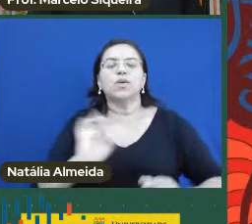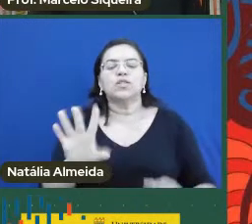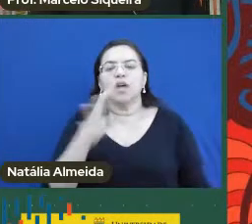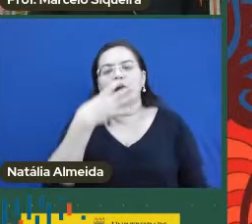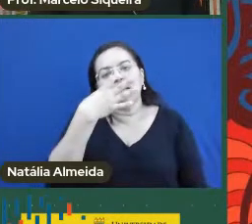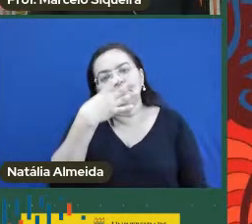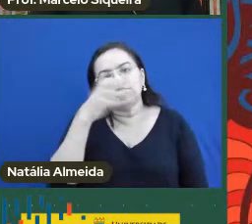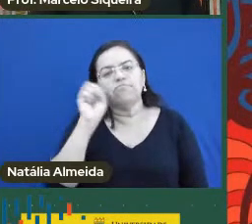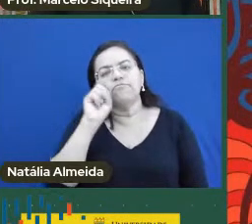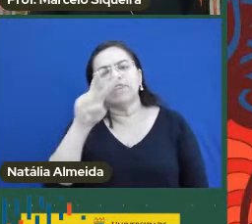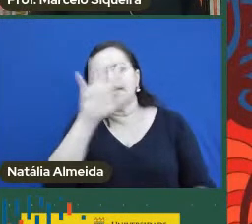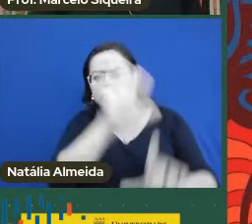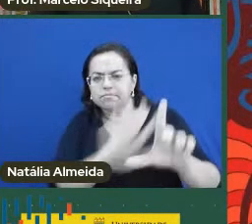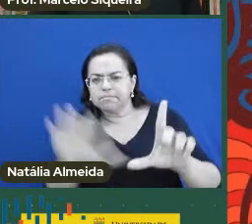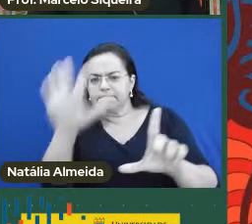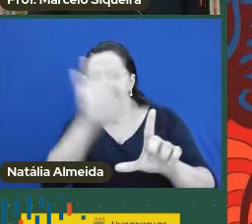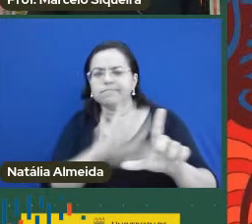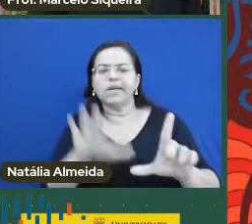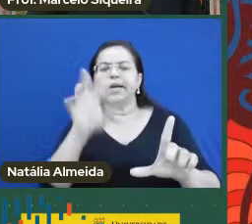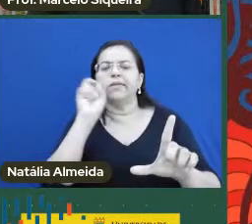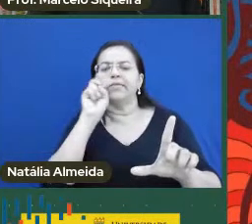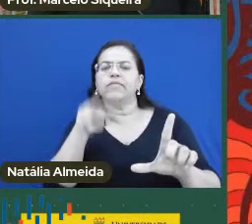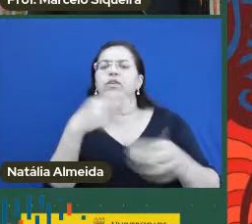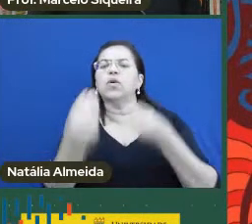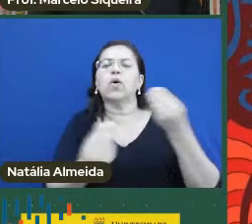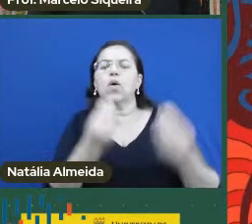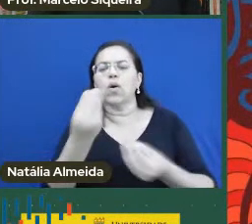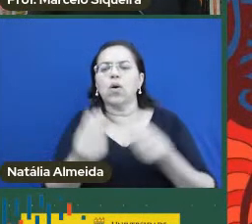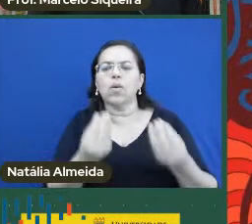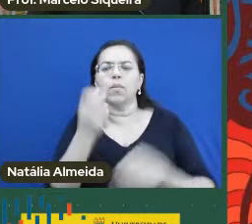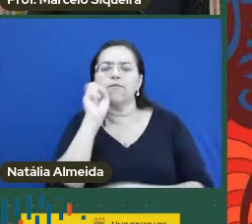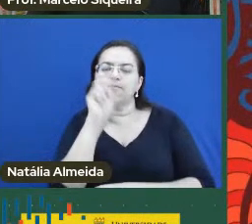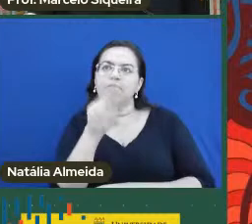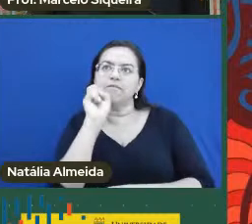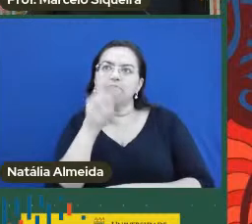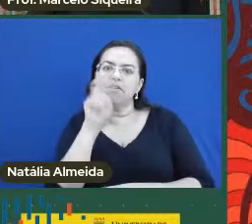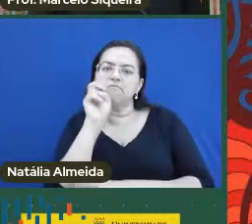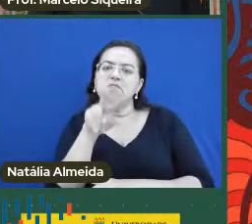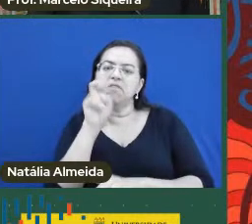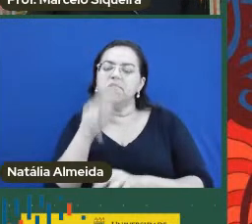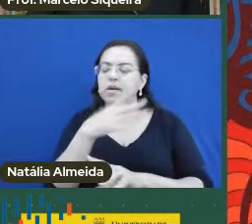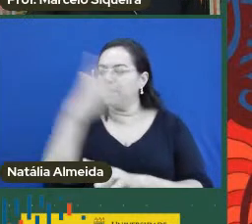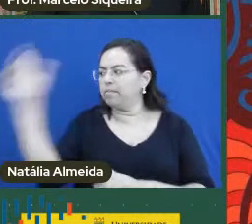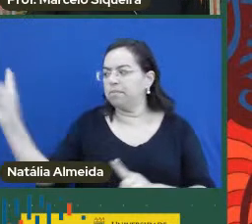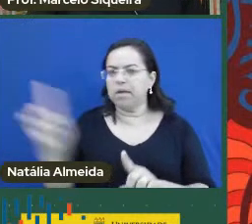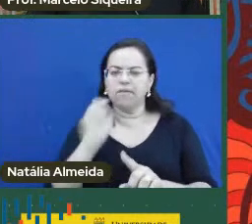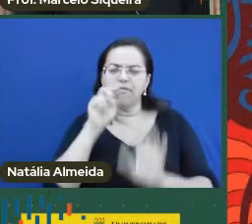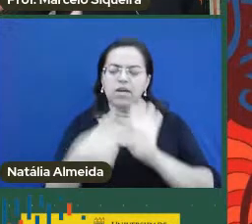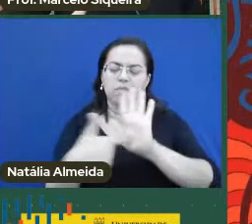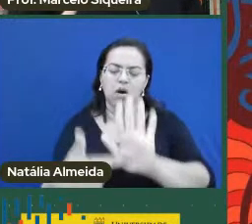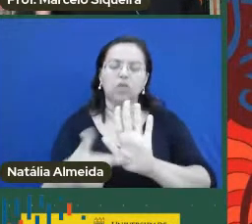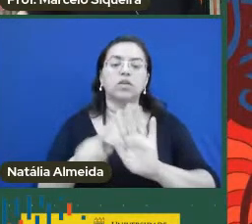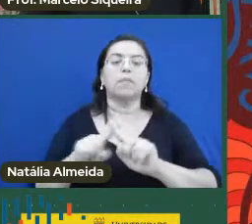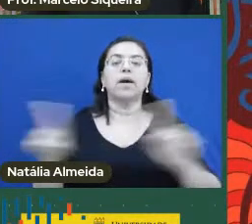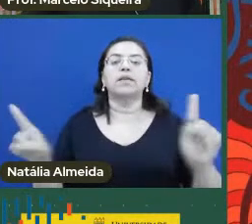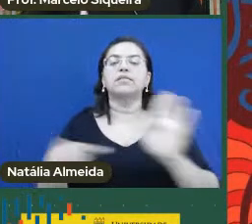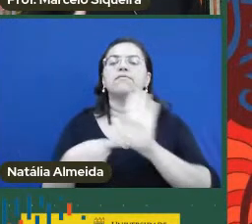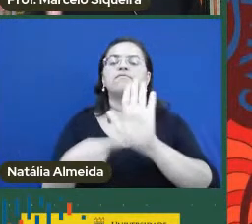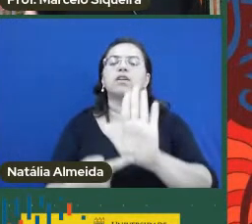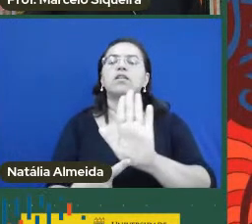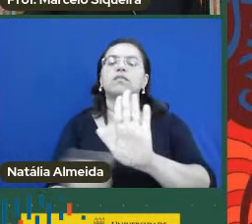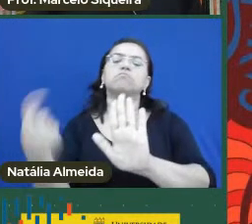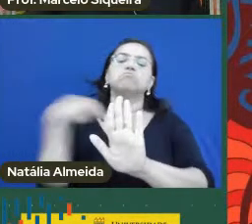observar esse tipo de documento como algo, aquilo que se vê apenas, aquele conteúdo que se mostra, mas o que está por trás,